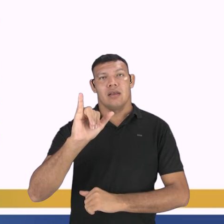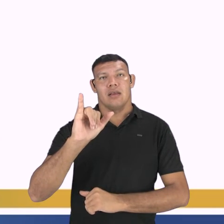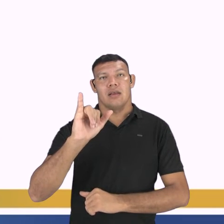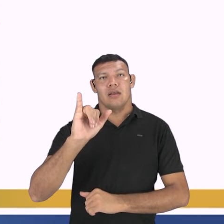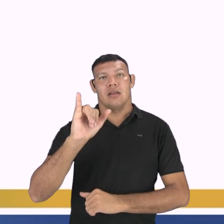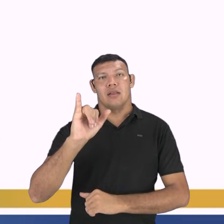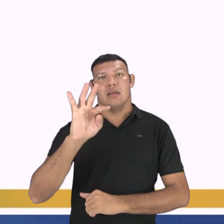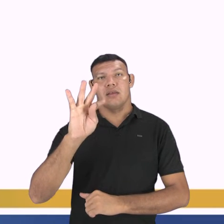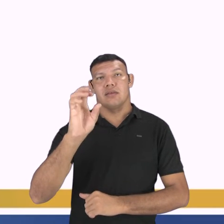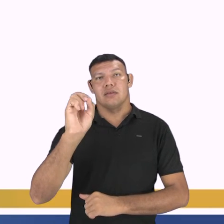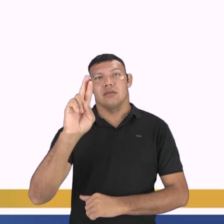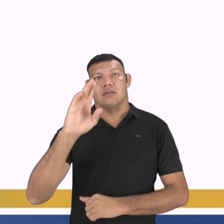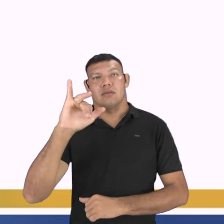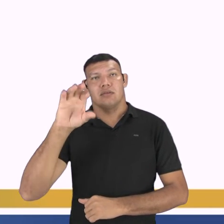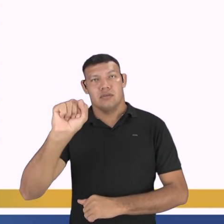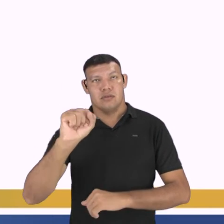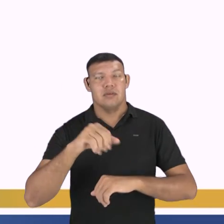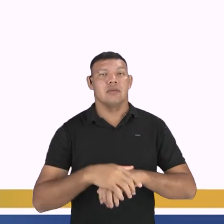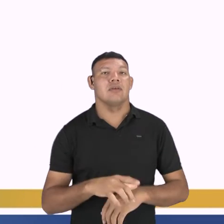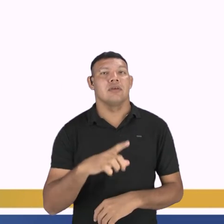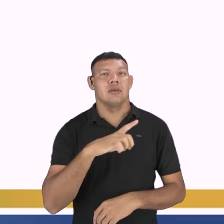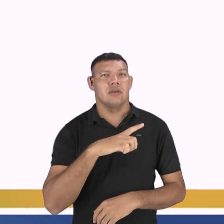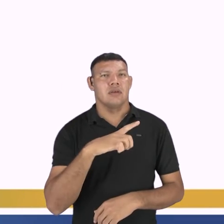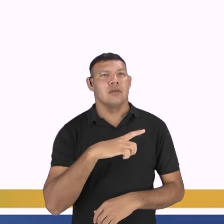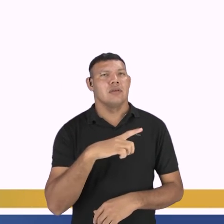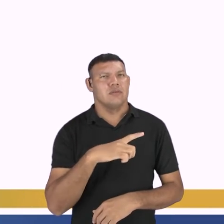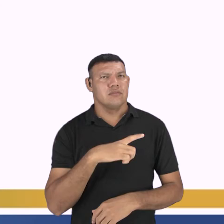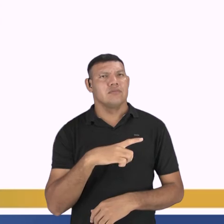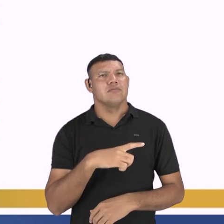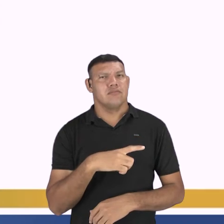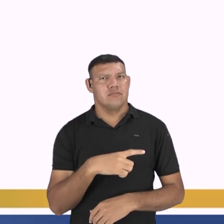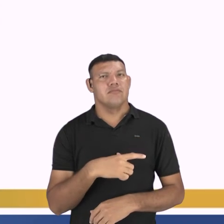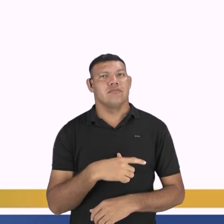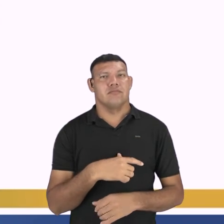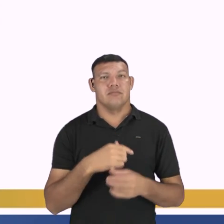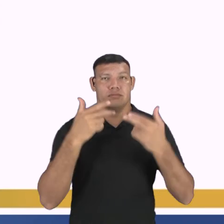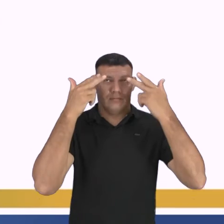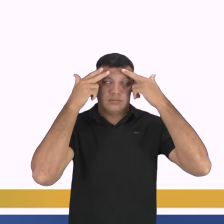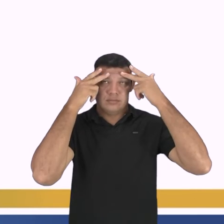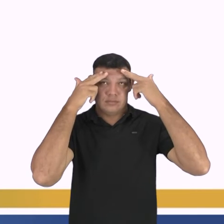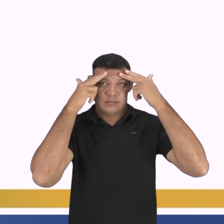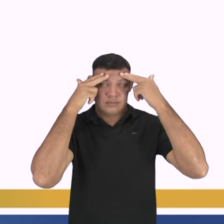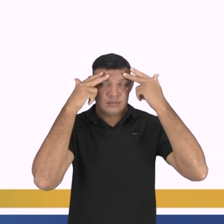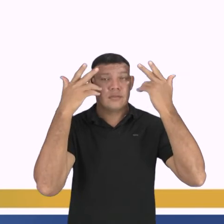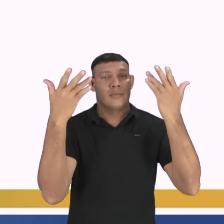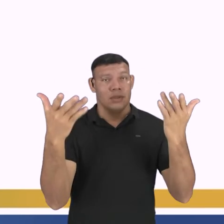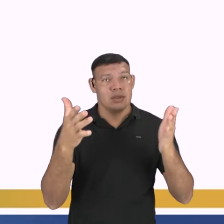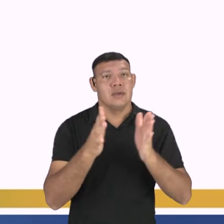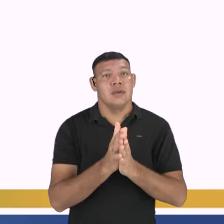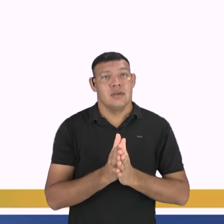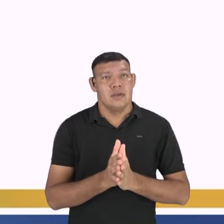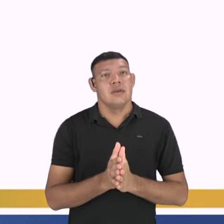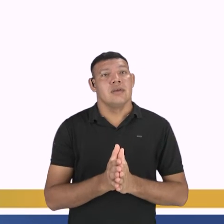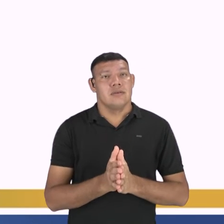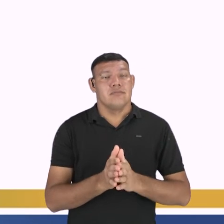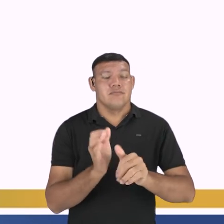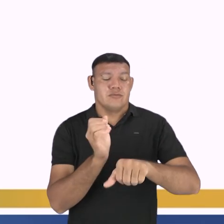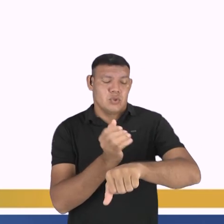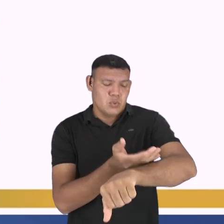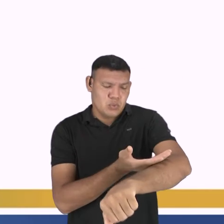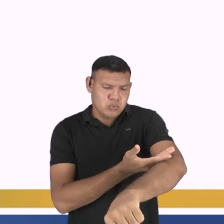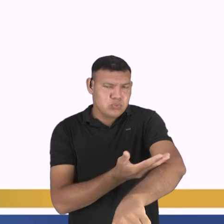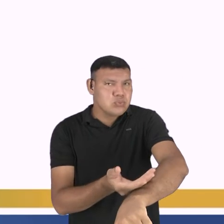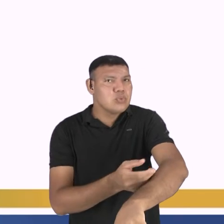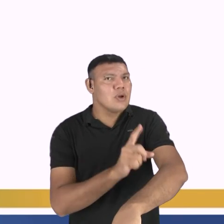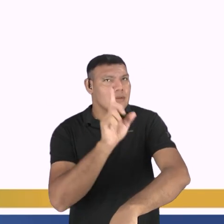tecido erétil que apresenta muitas terminações nervosas, sendo um local de extrema sensibilidade.